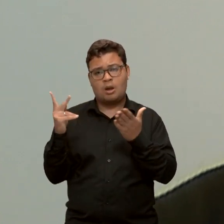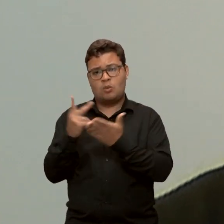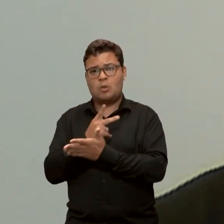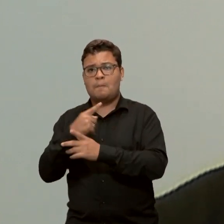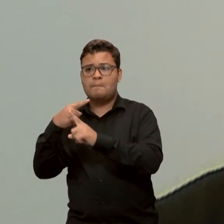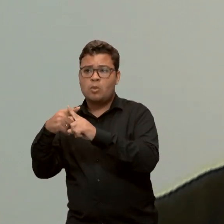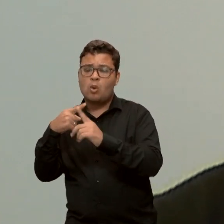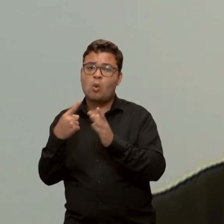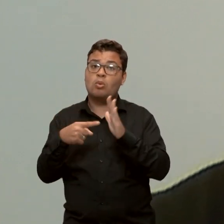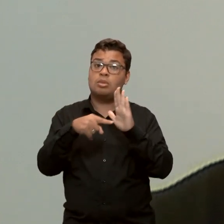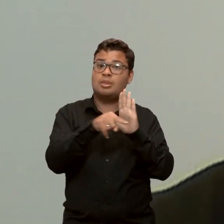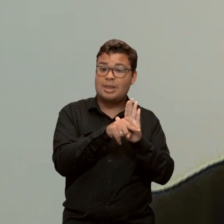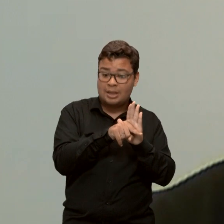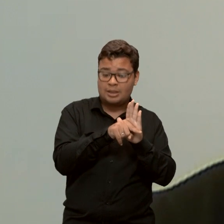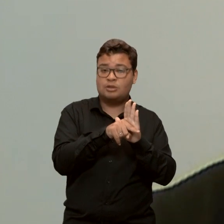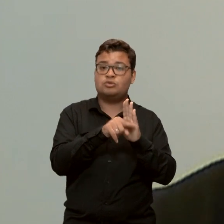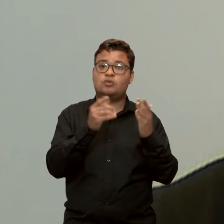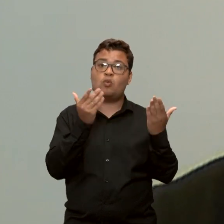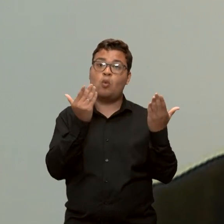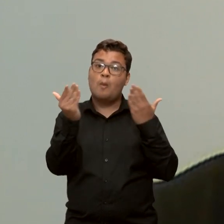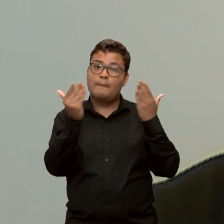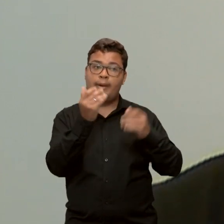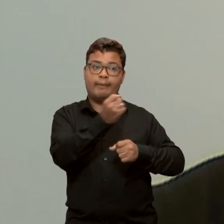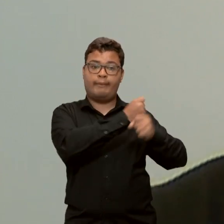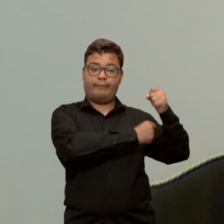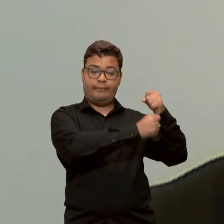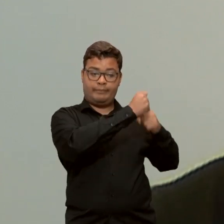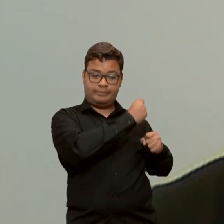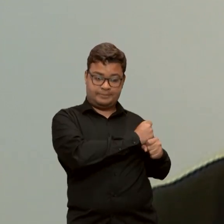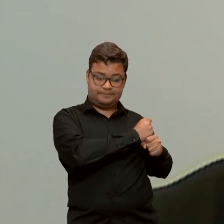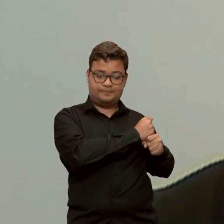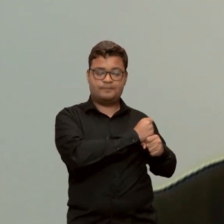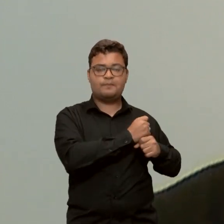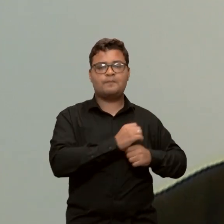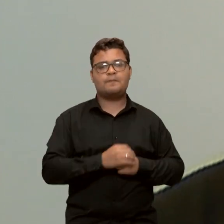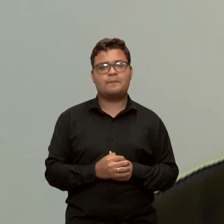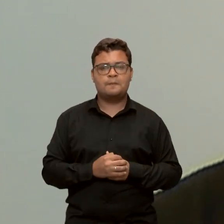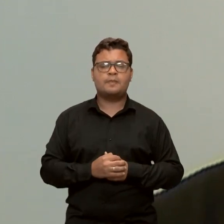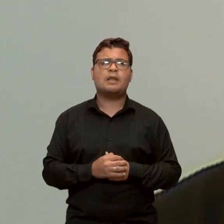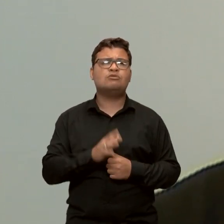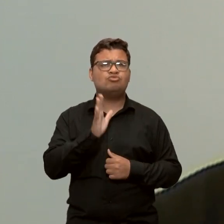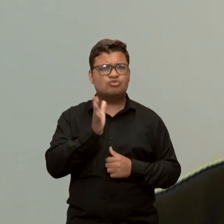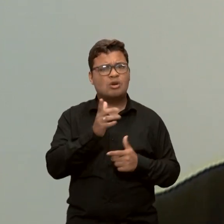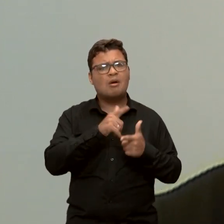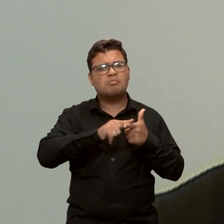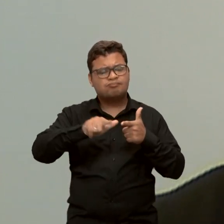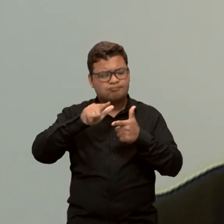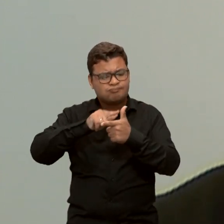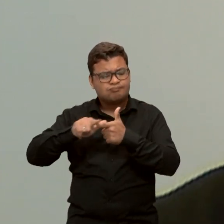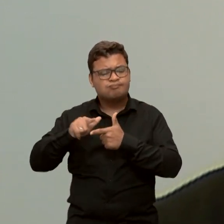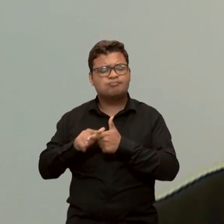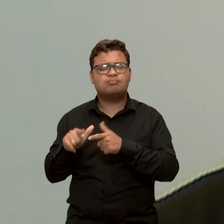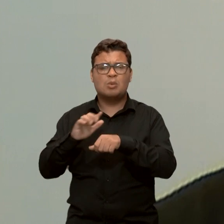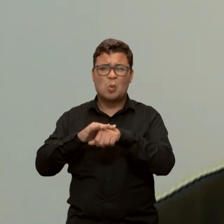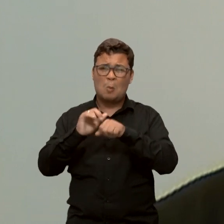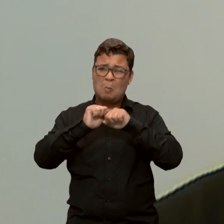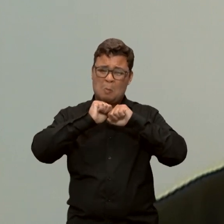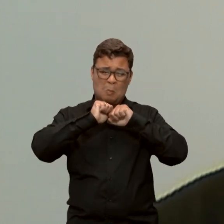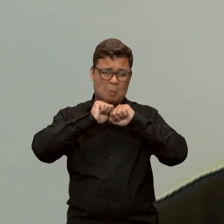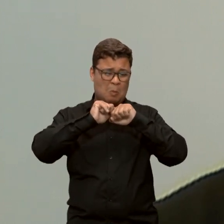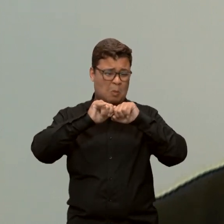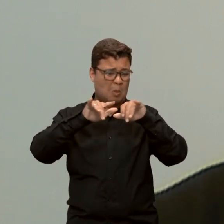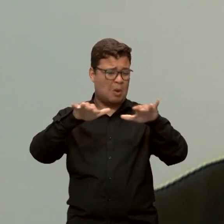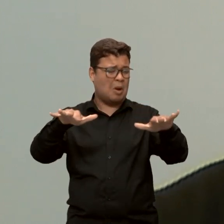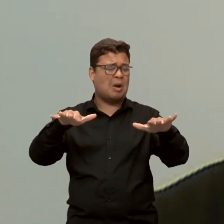Geralmente, quando nós estamos com um dado epidemiológico num determinado ano, ele